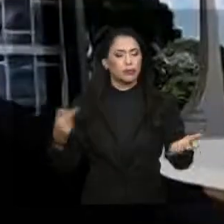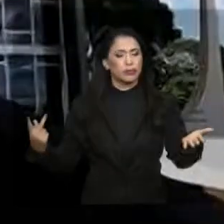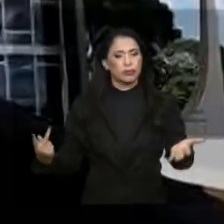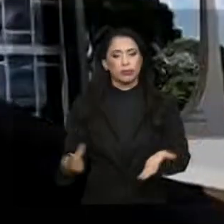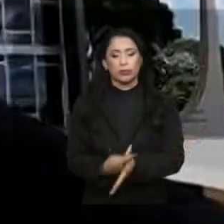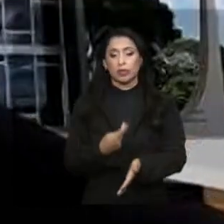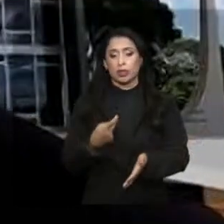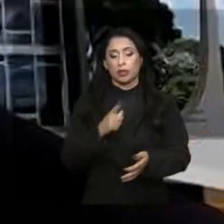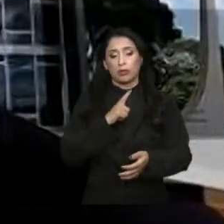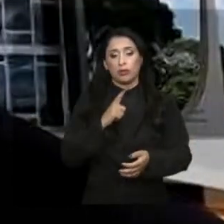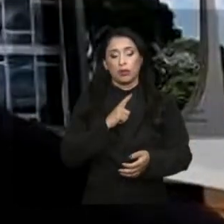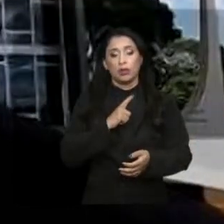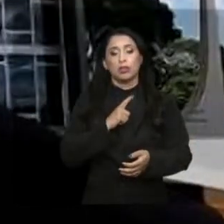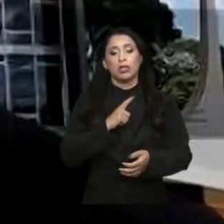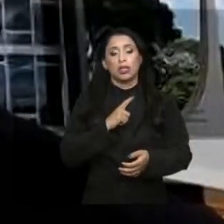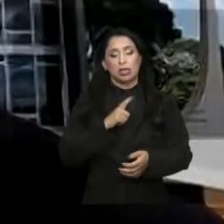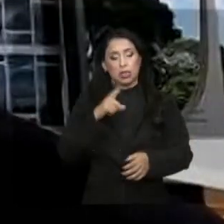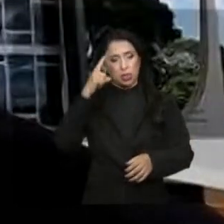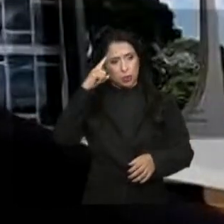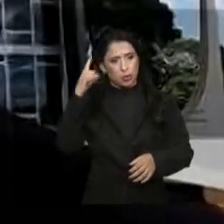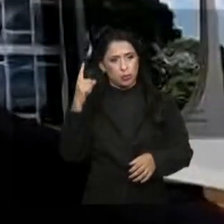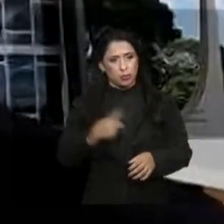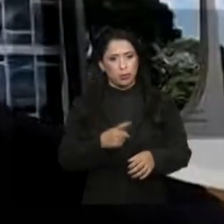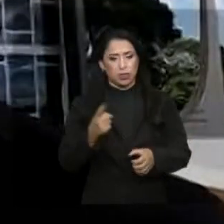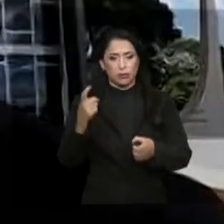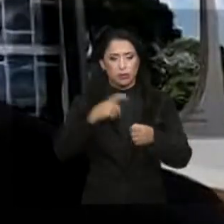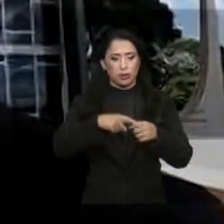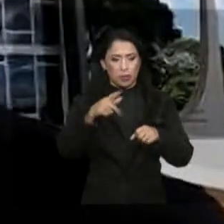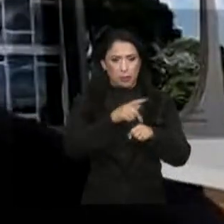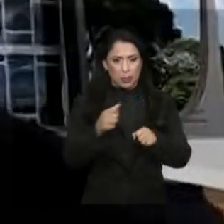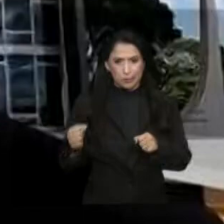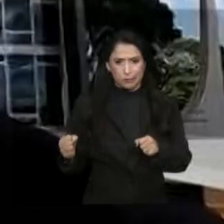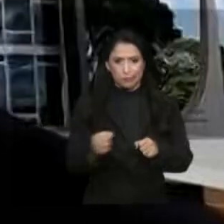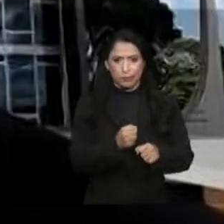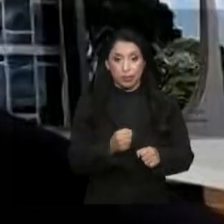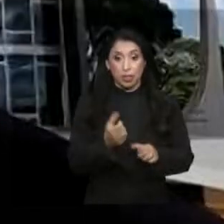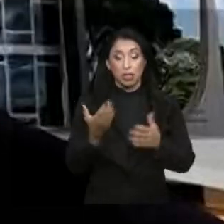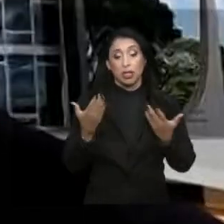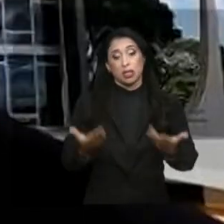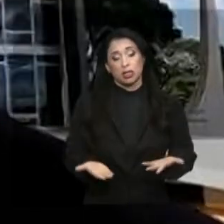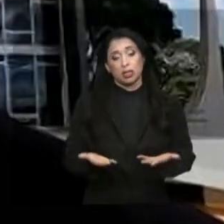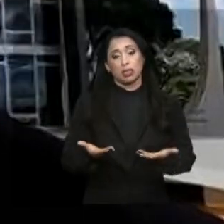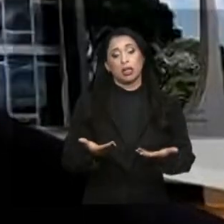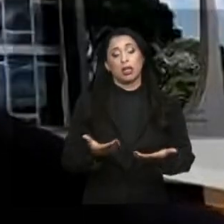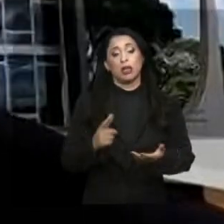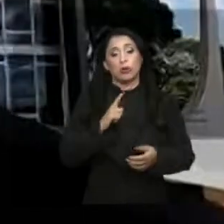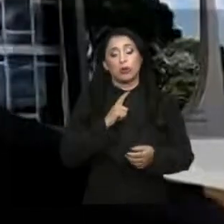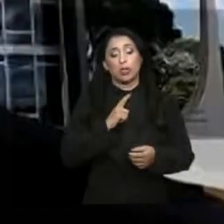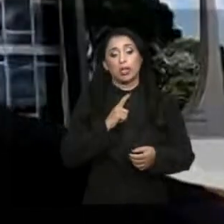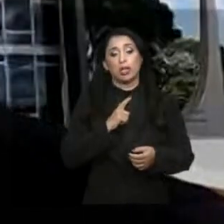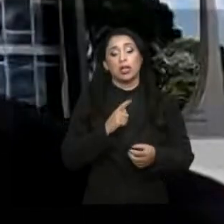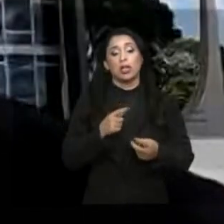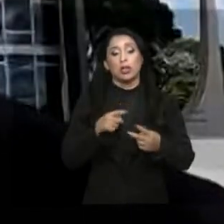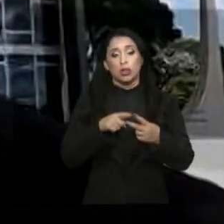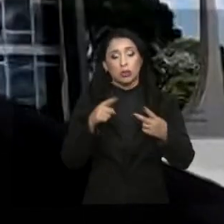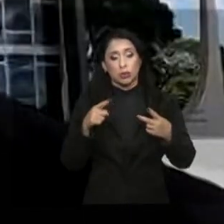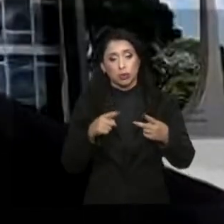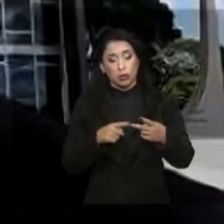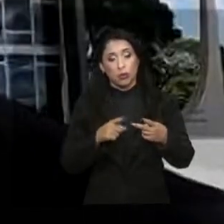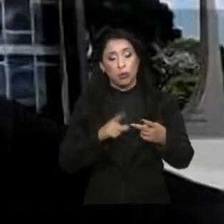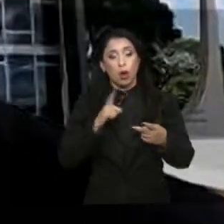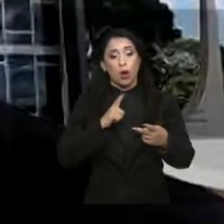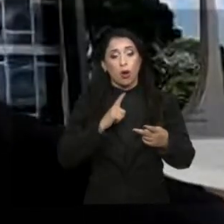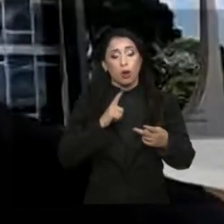grande maioria das extradições, nesse caso, que para necessariamente se aferir a dupla punibilidade, o